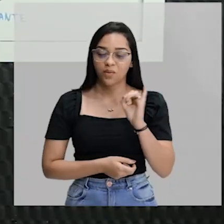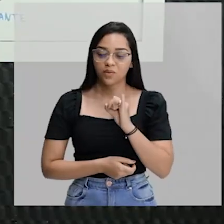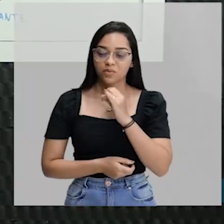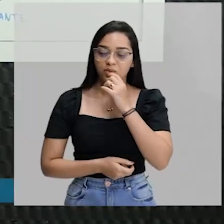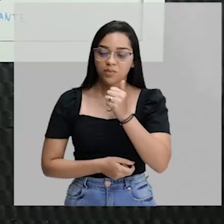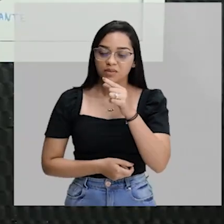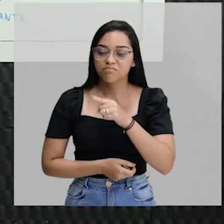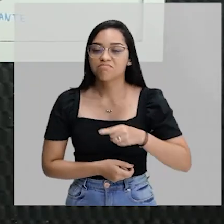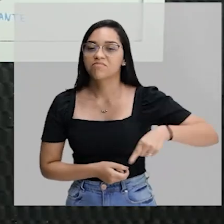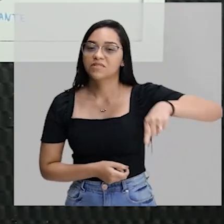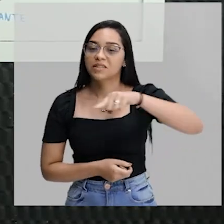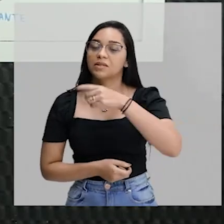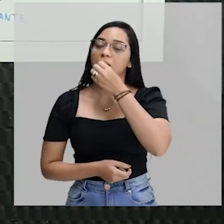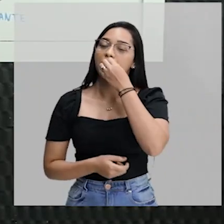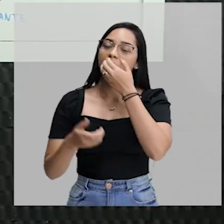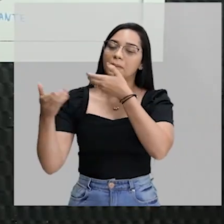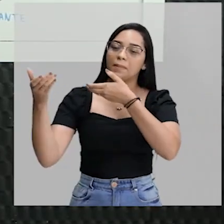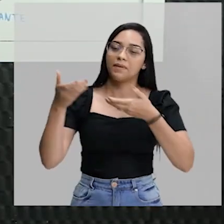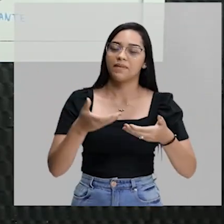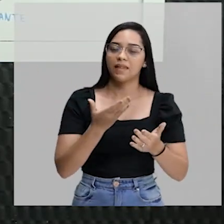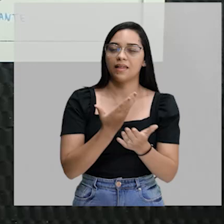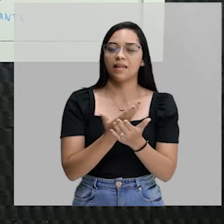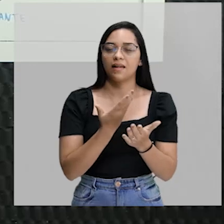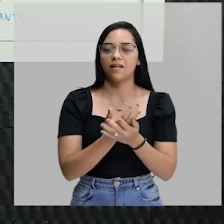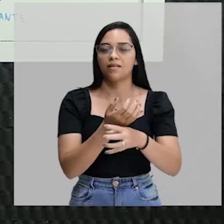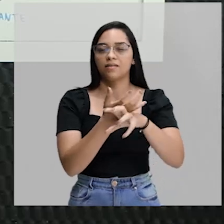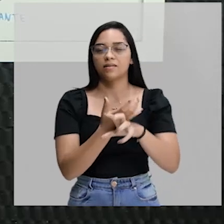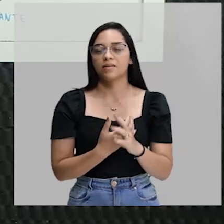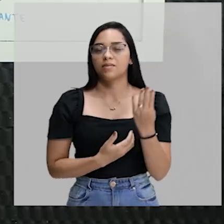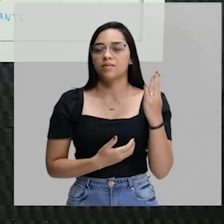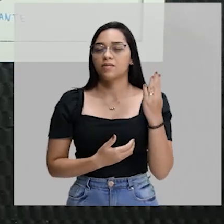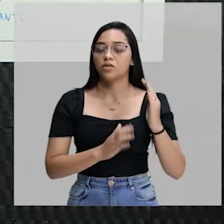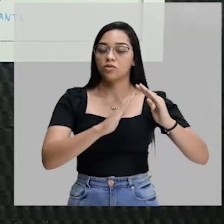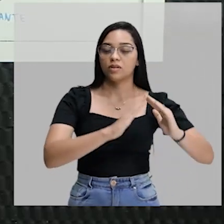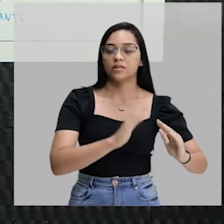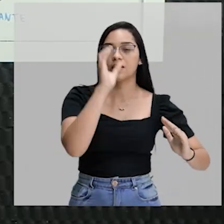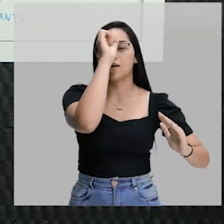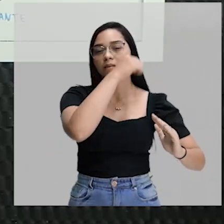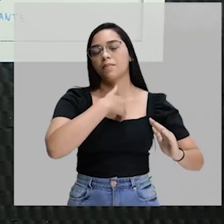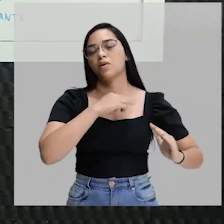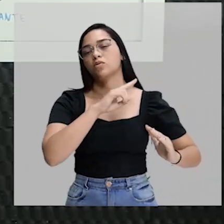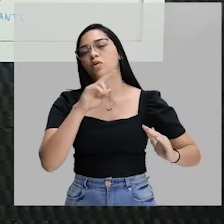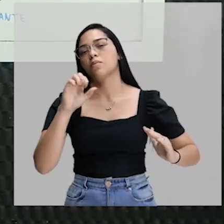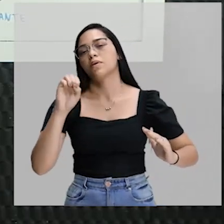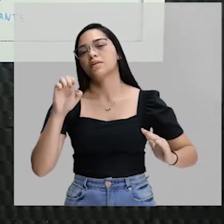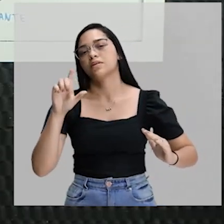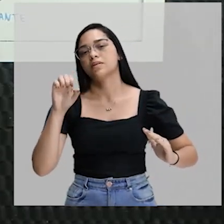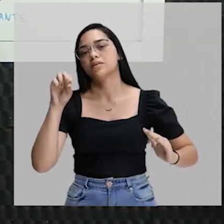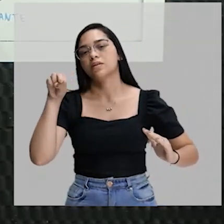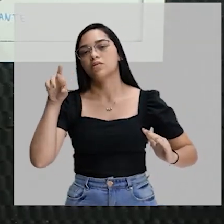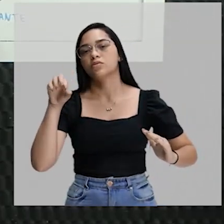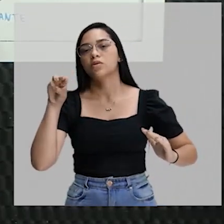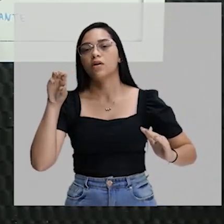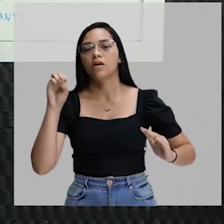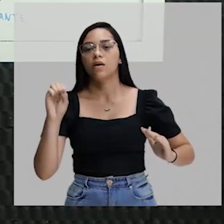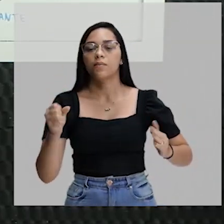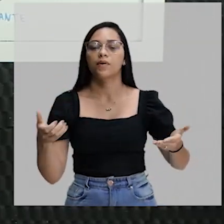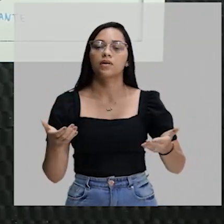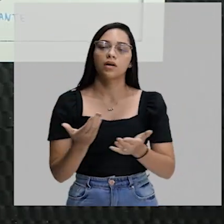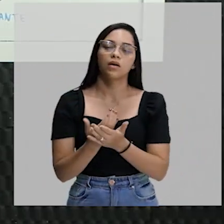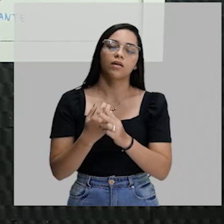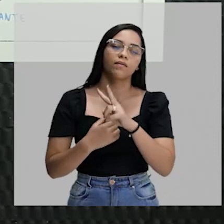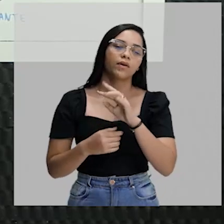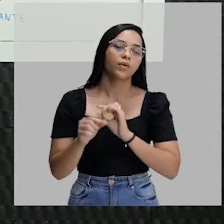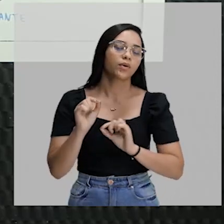pessoal, tudo bem com vocês? Sejam bem-vindos a mais uma aula de Biologia do Fica em Casa Aprendendo. Eu sou o professor Celso Ramos e nessa aula nós